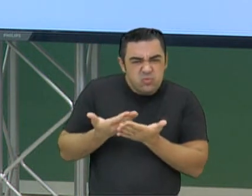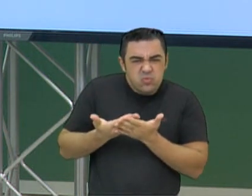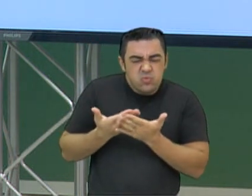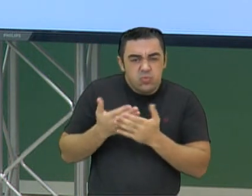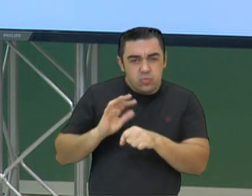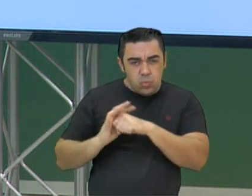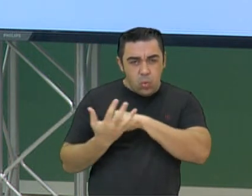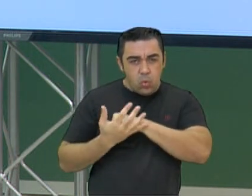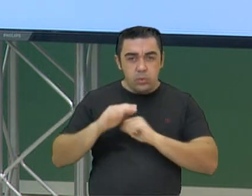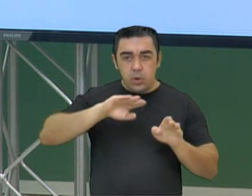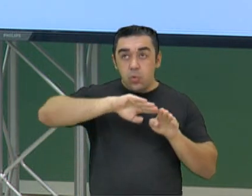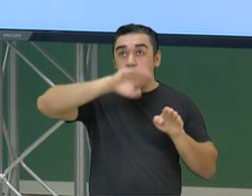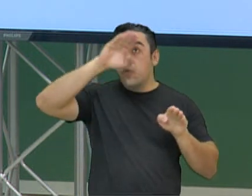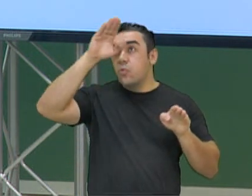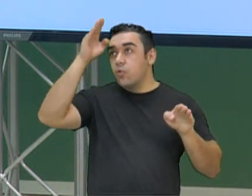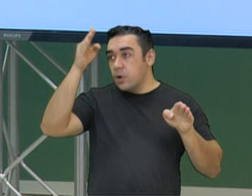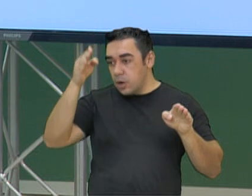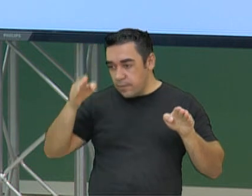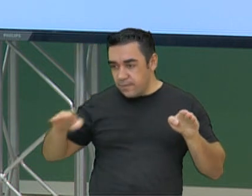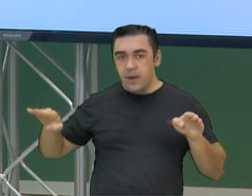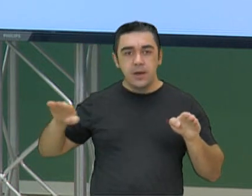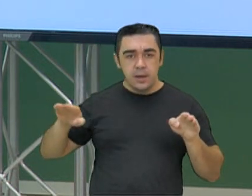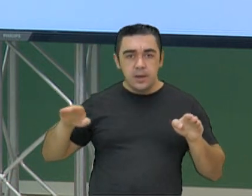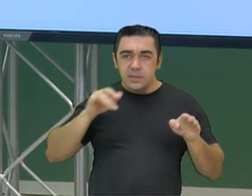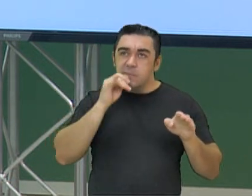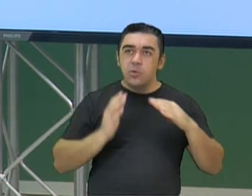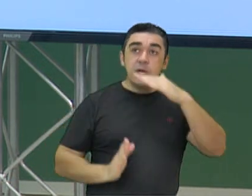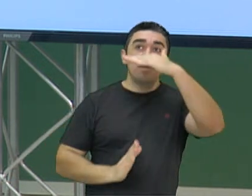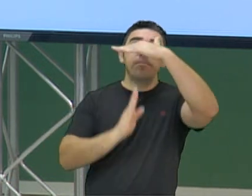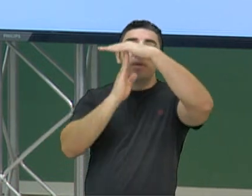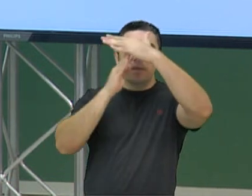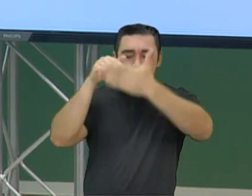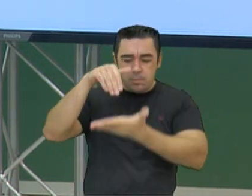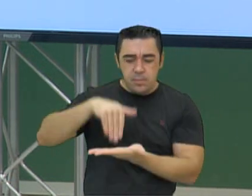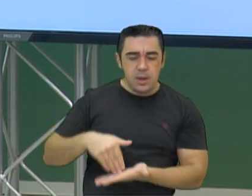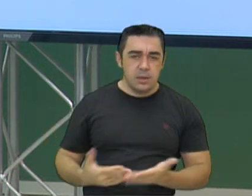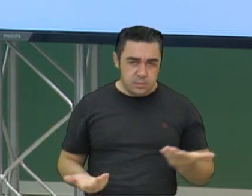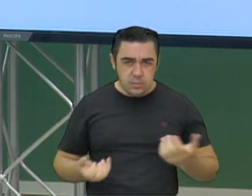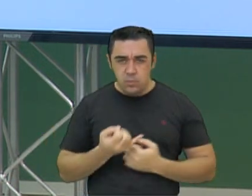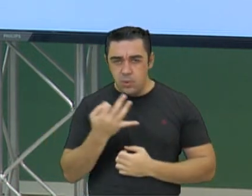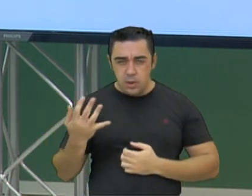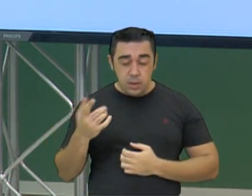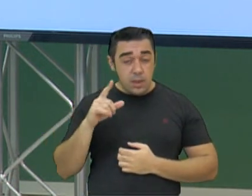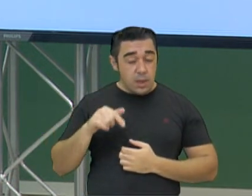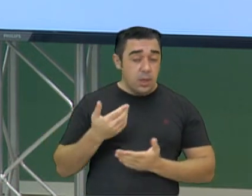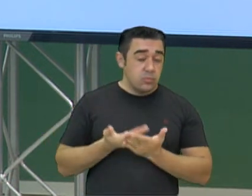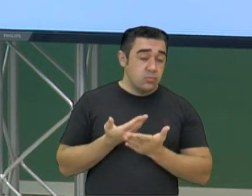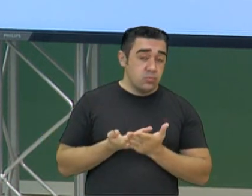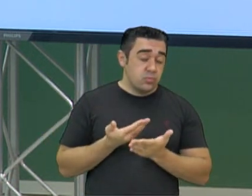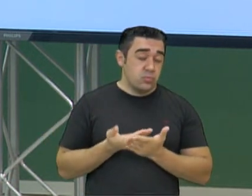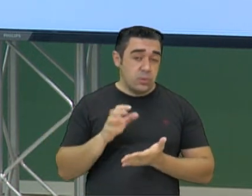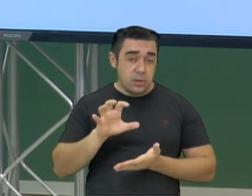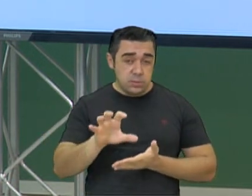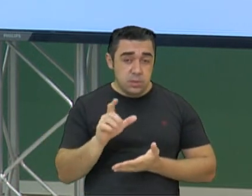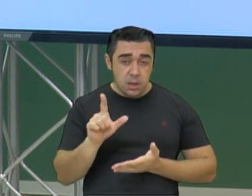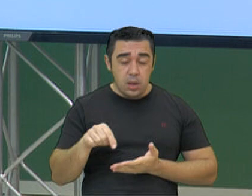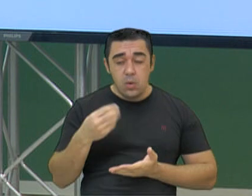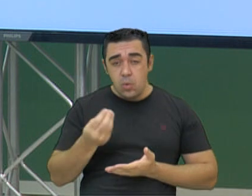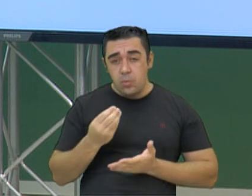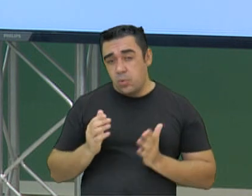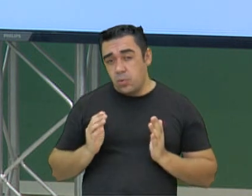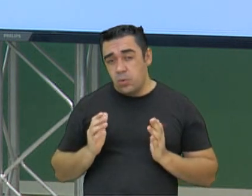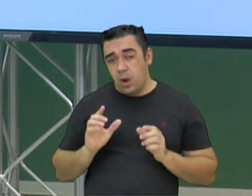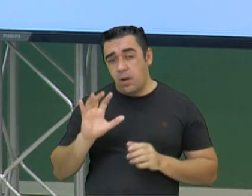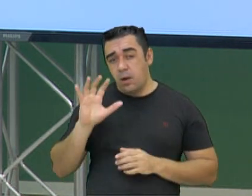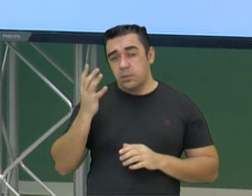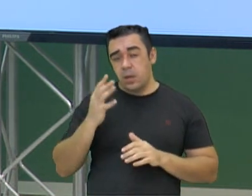está tendo uma tendência daquele resultado ali, beleza? Isso é estudar o comportamento do negócio